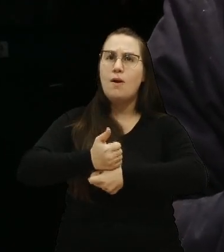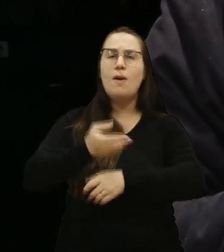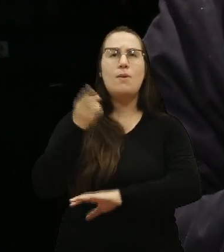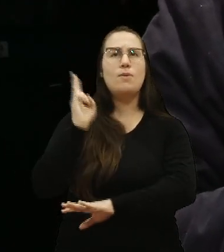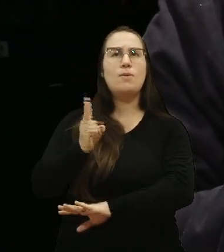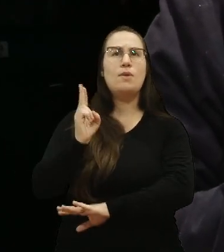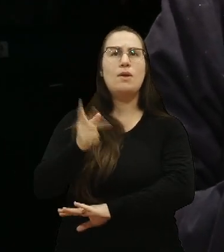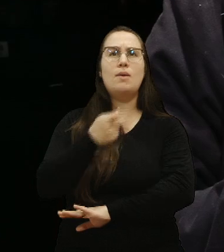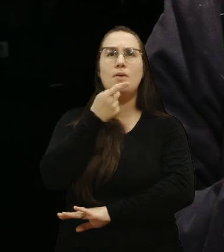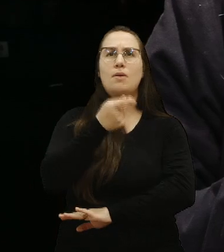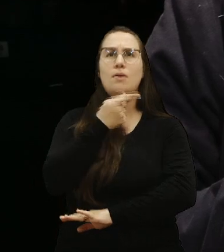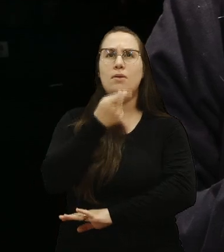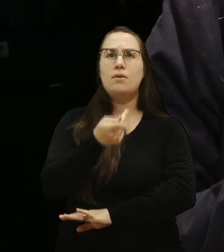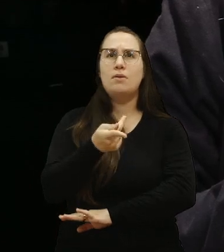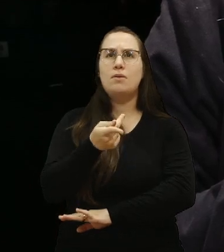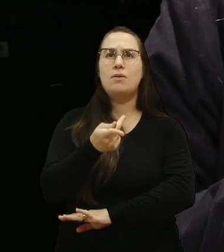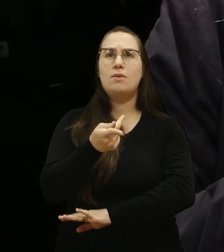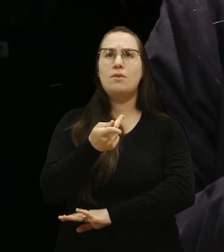digo